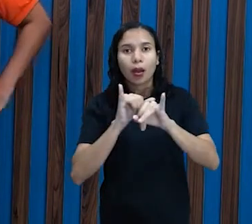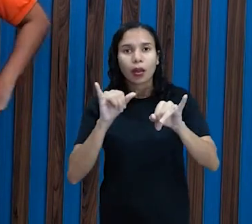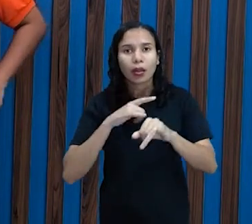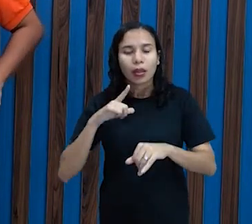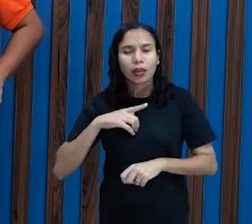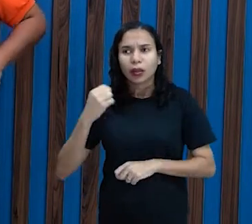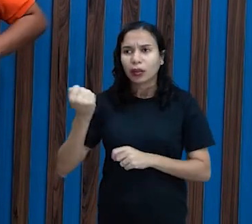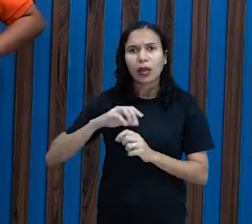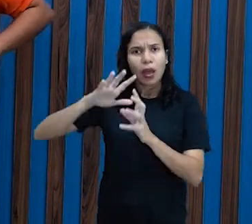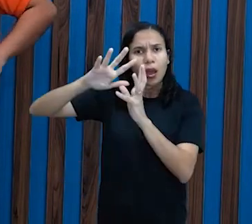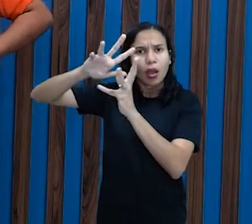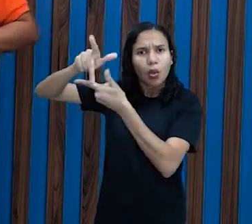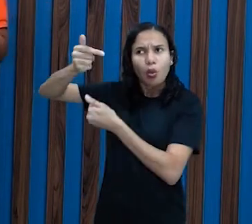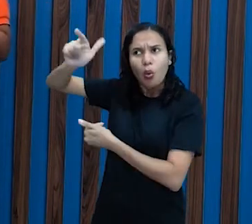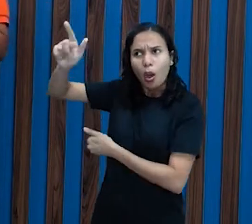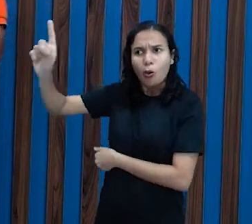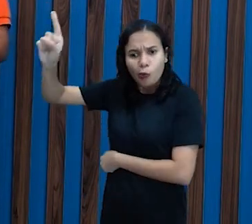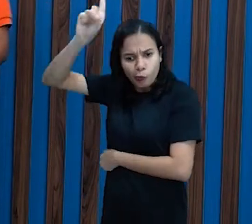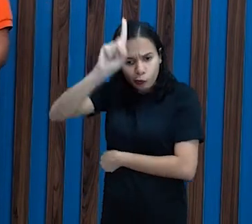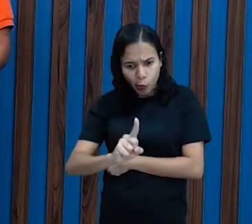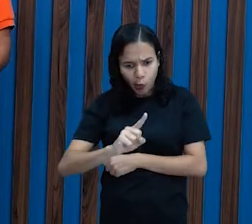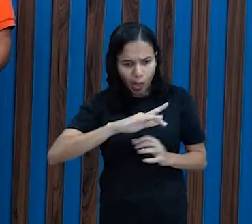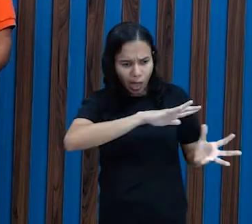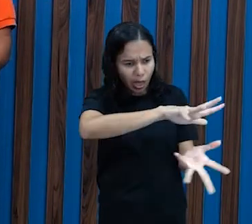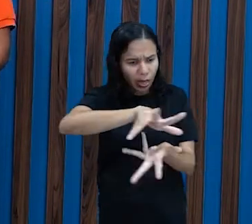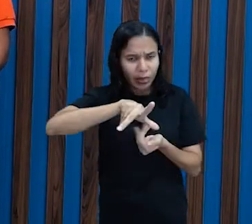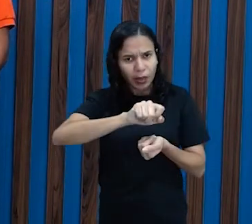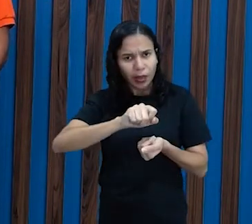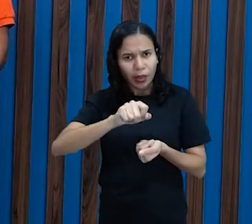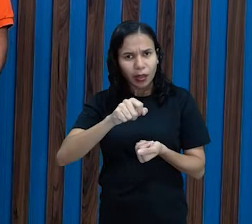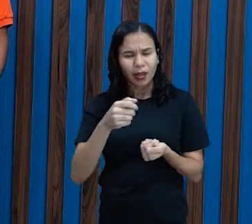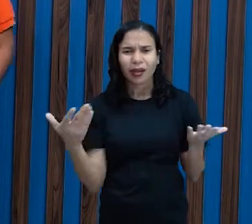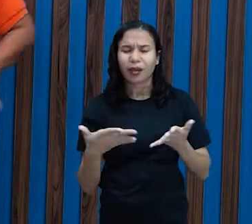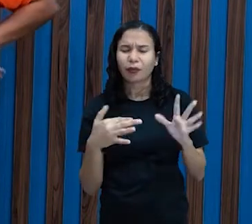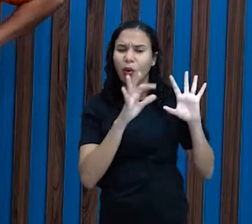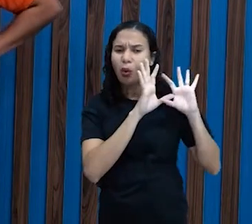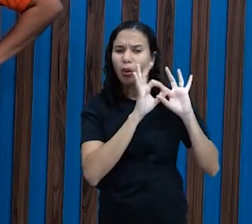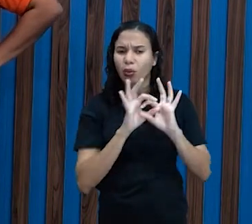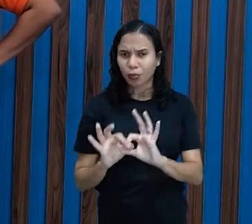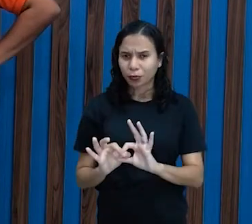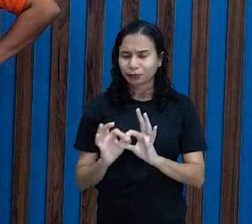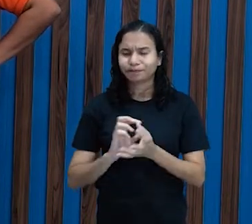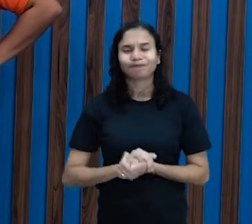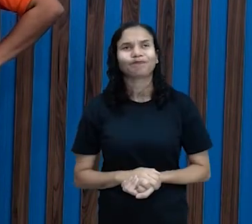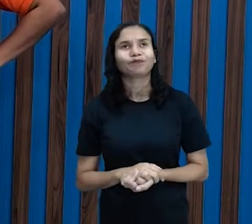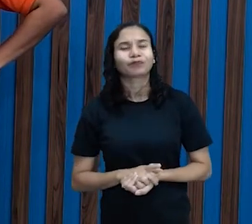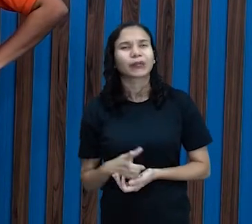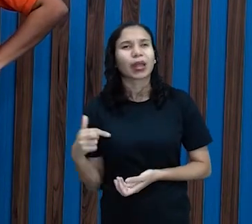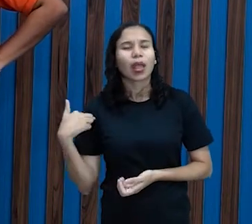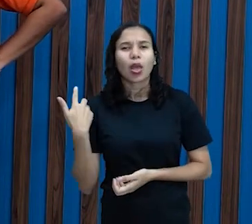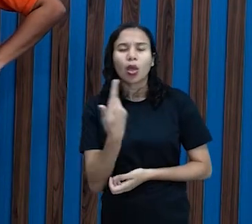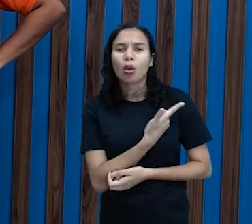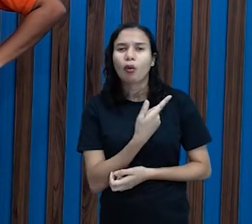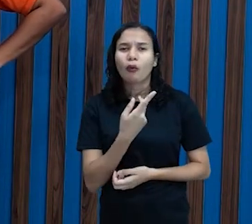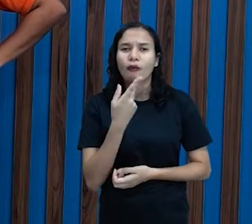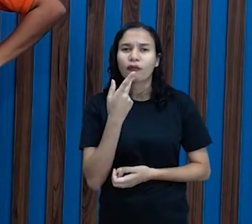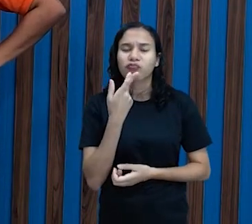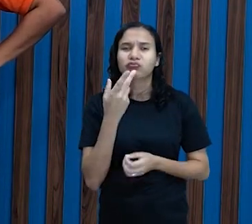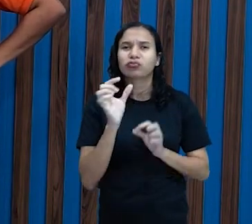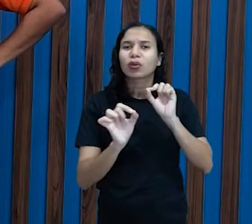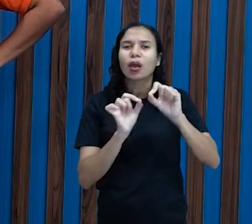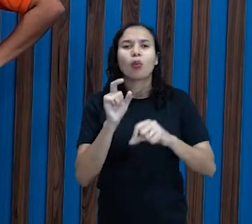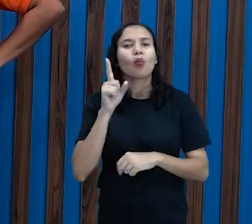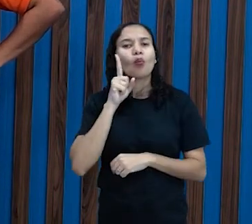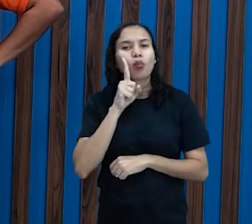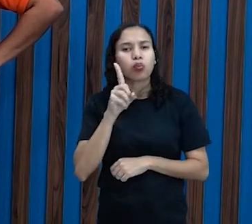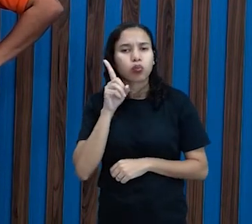Marte à Terra. Agora vamos pensar num contexto, tá? Pensar num contexto. A gente está falando de uns Estados